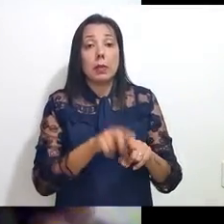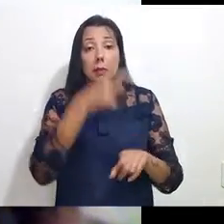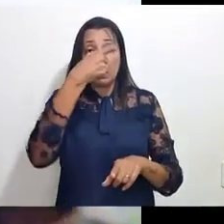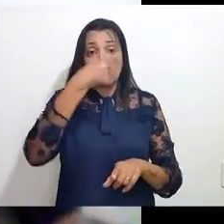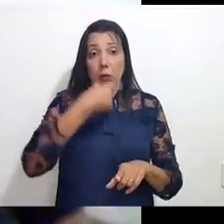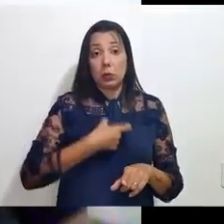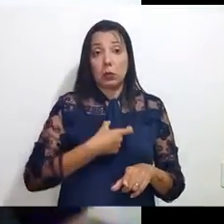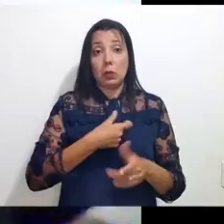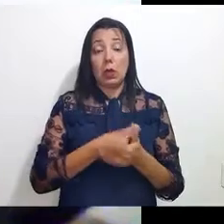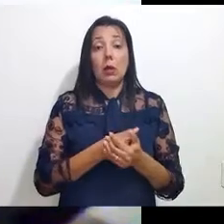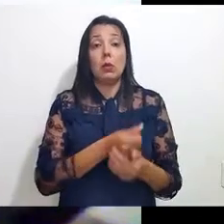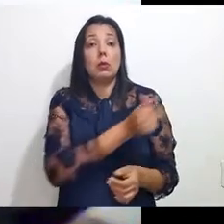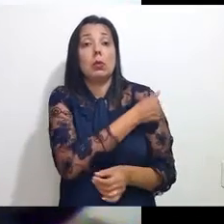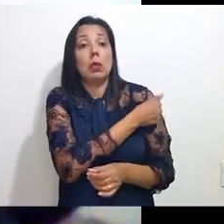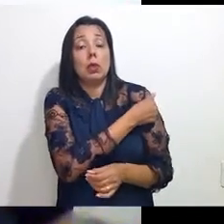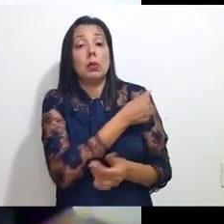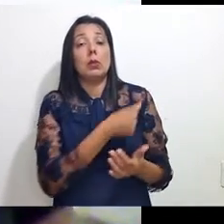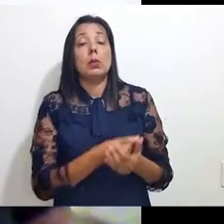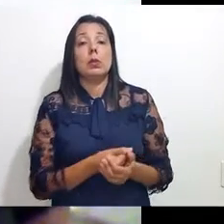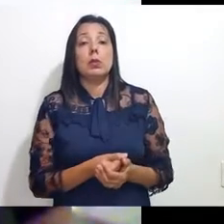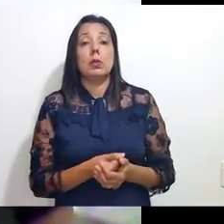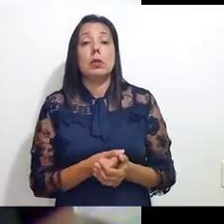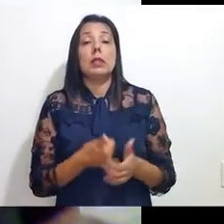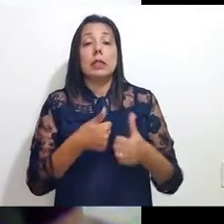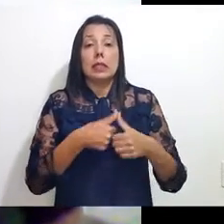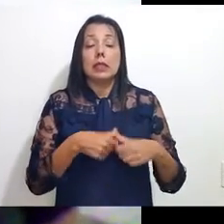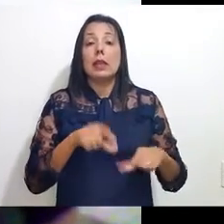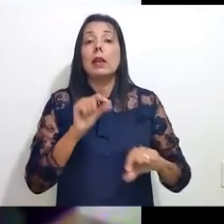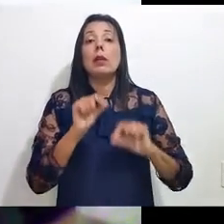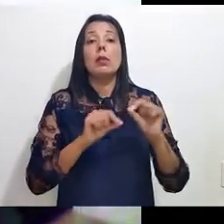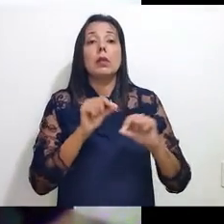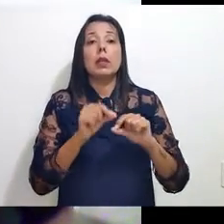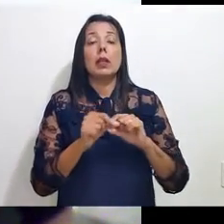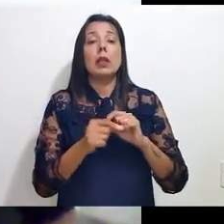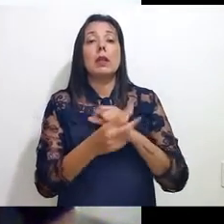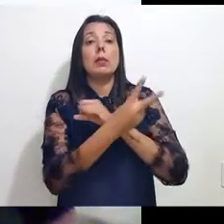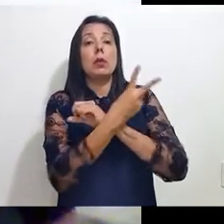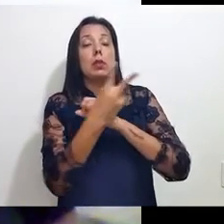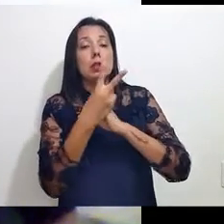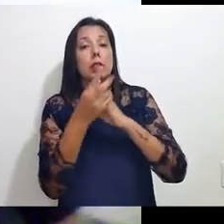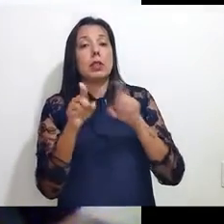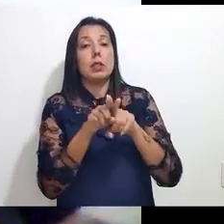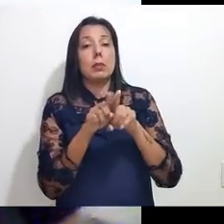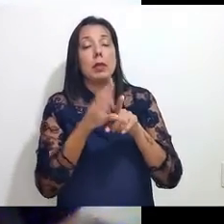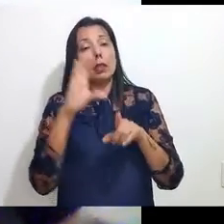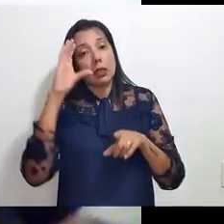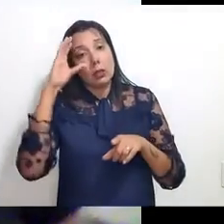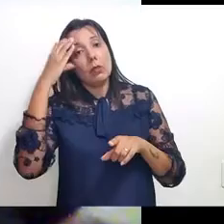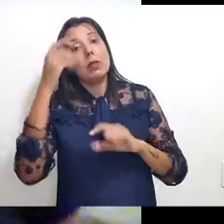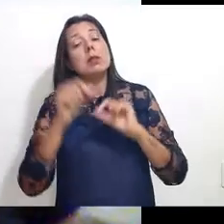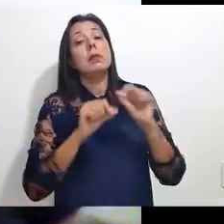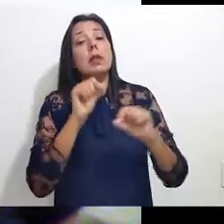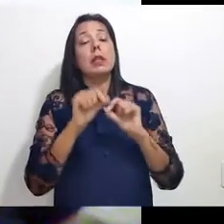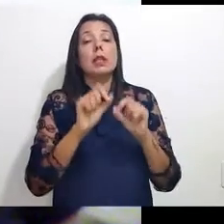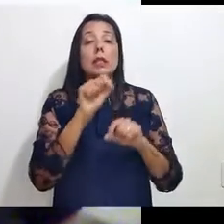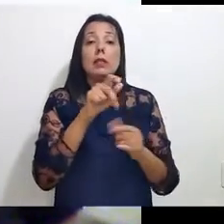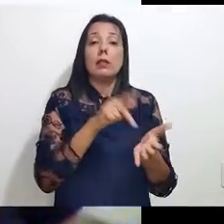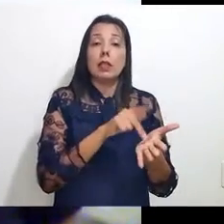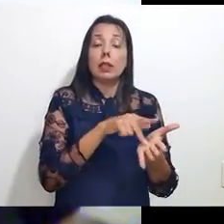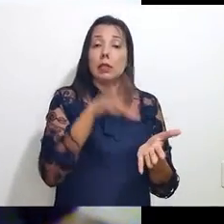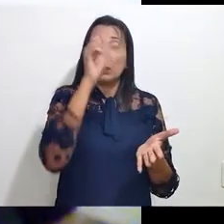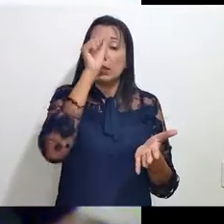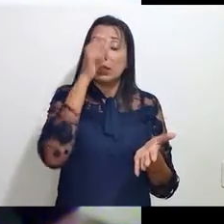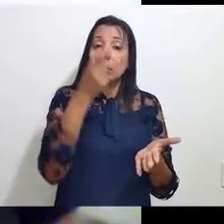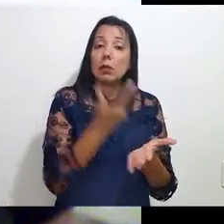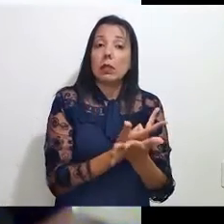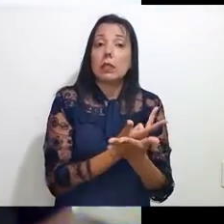do aparecimento desse tipo de violência, ela cresça, porque a escola tem esse papel